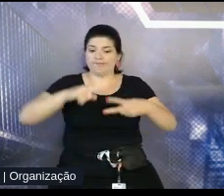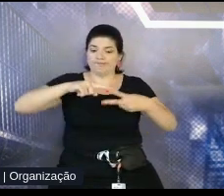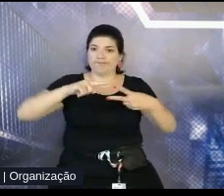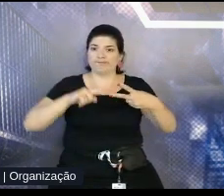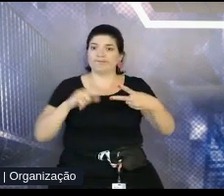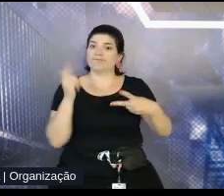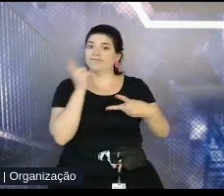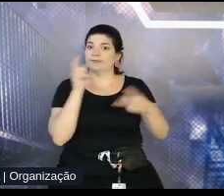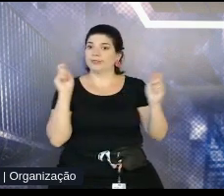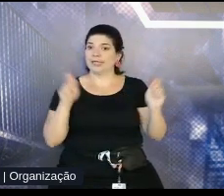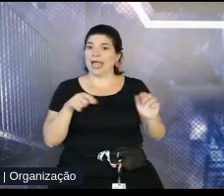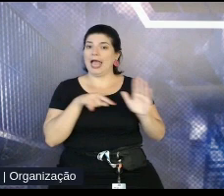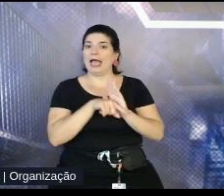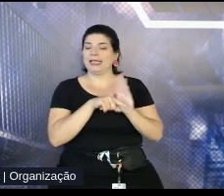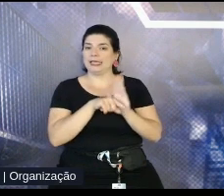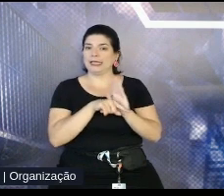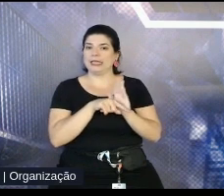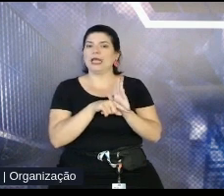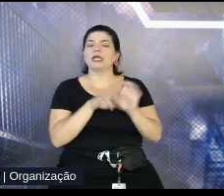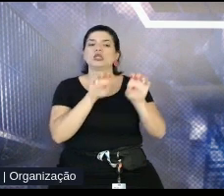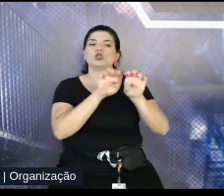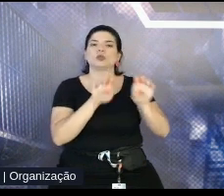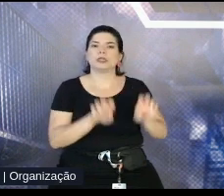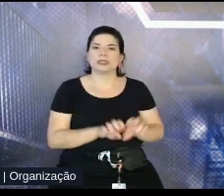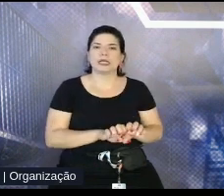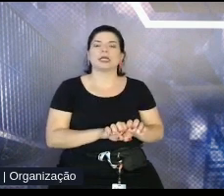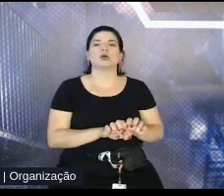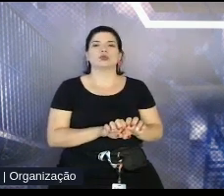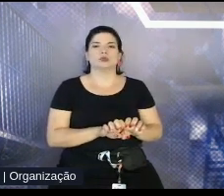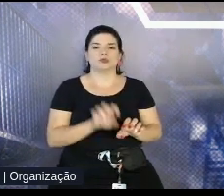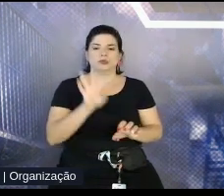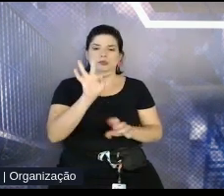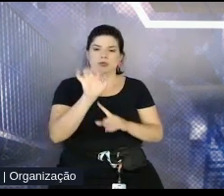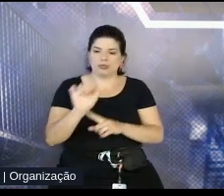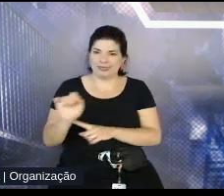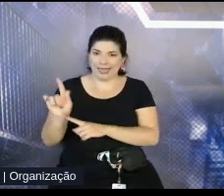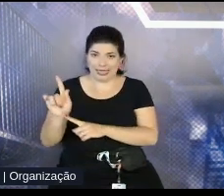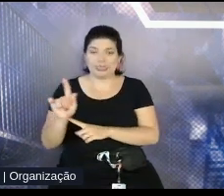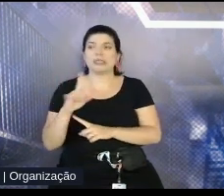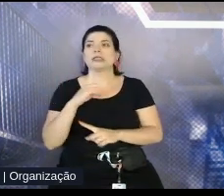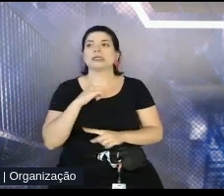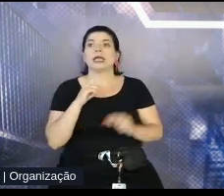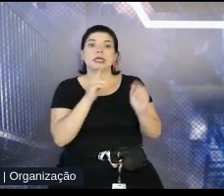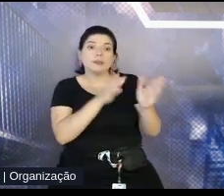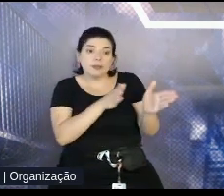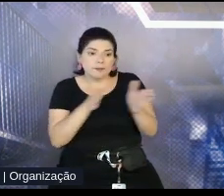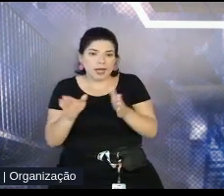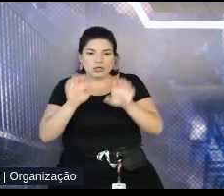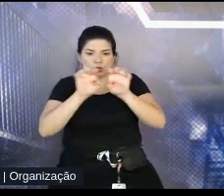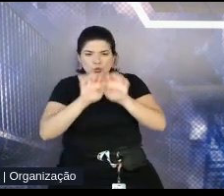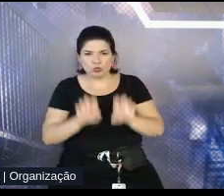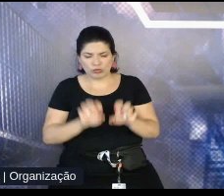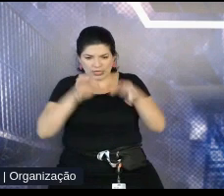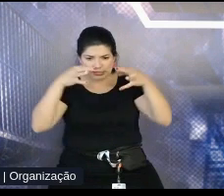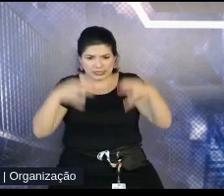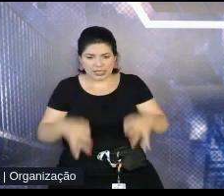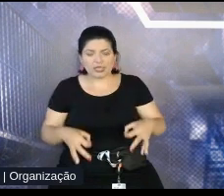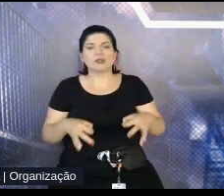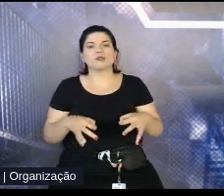estar analisando, né? Estruturação de tags. Então, se as tags estão estruturadas de forma coerente. Então, para quem